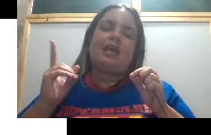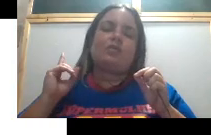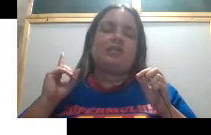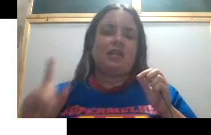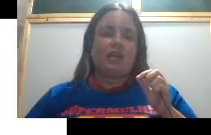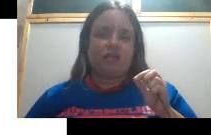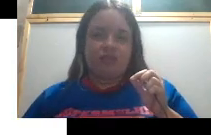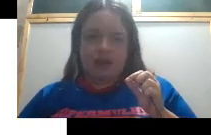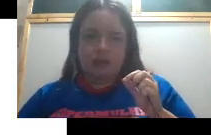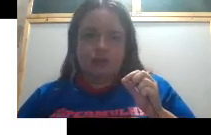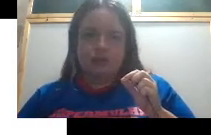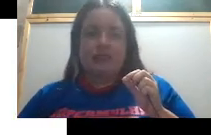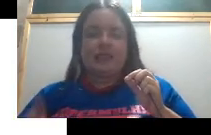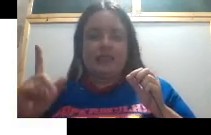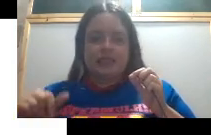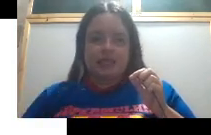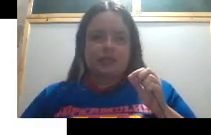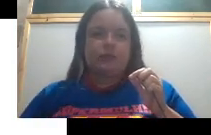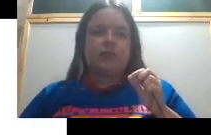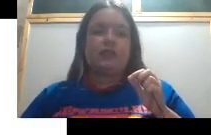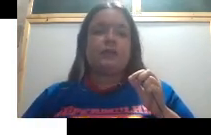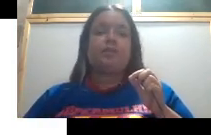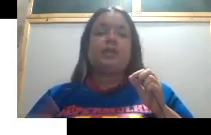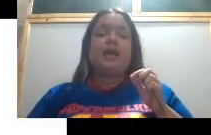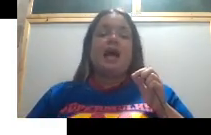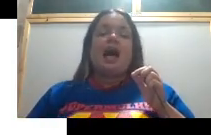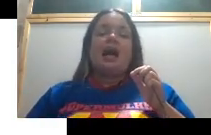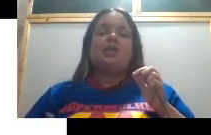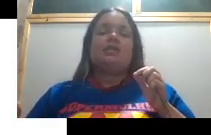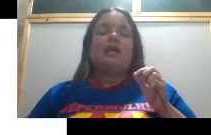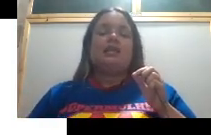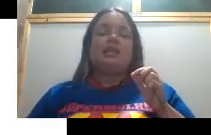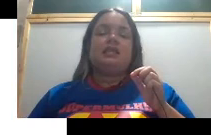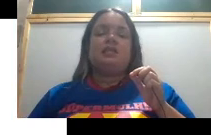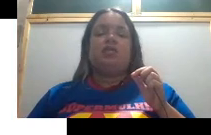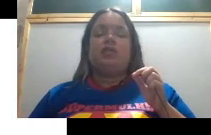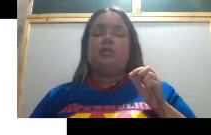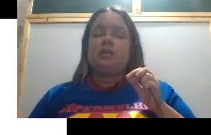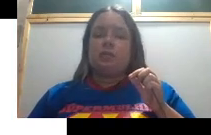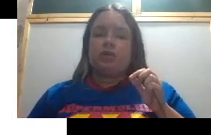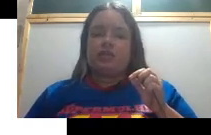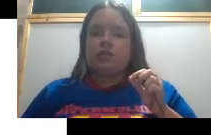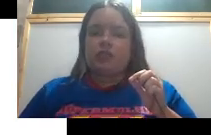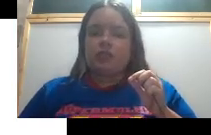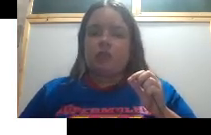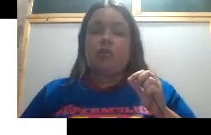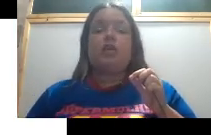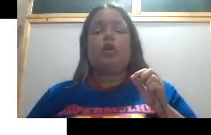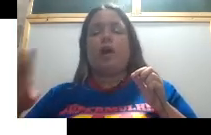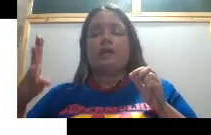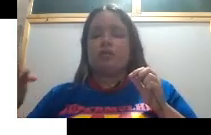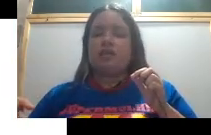dessa tem um significado certo adotada em Quinze de Novembro